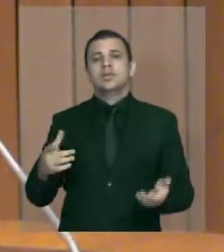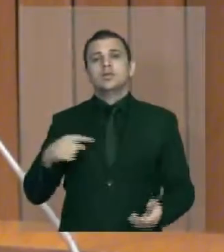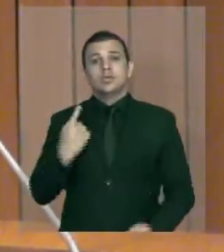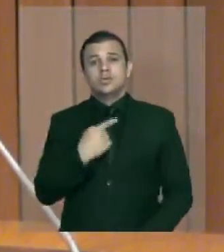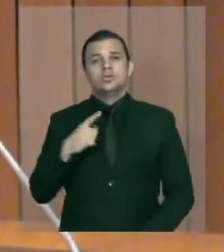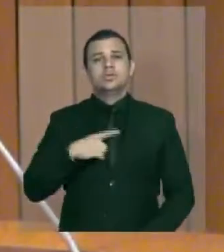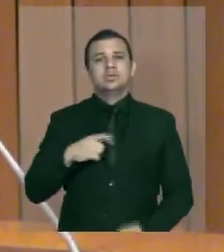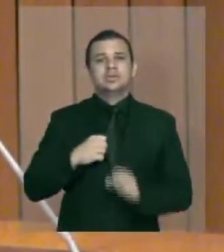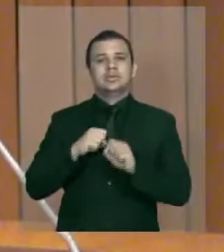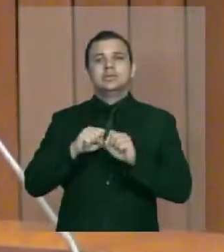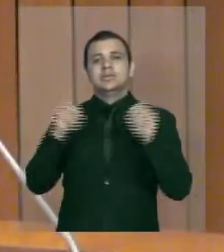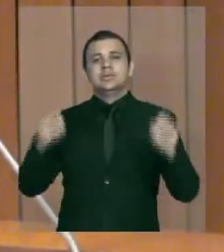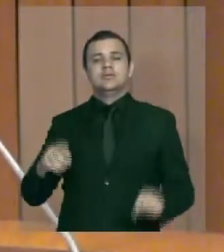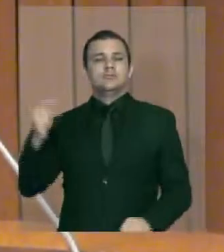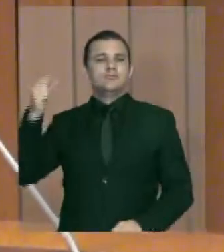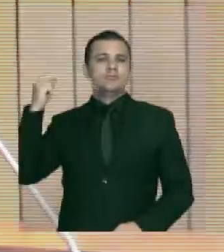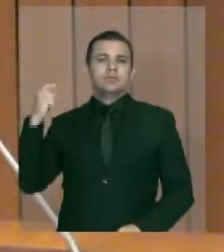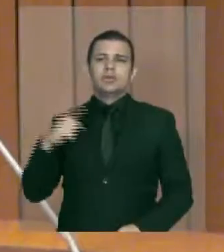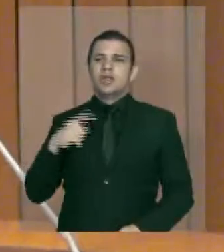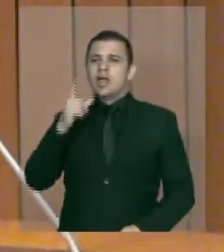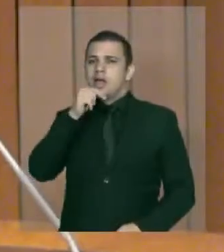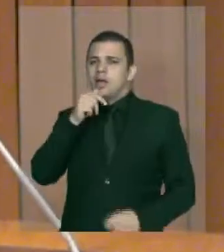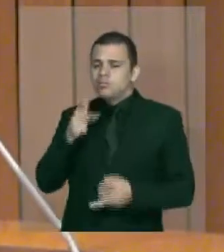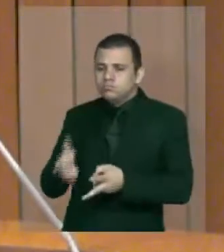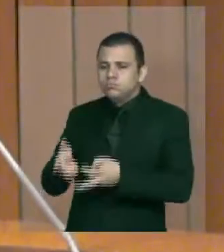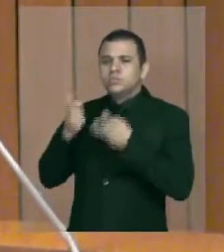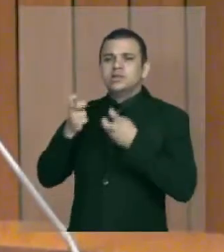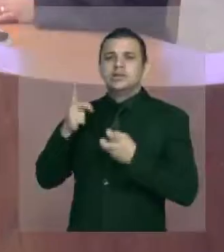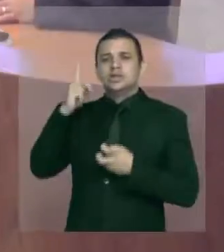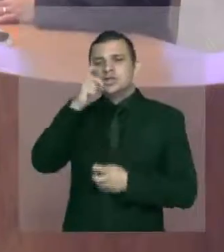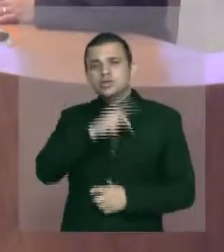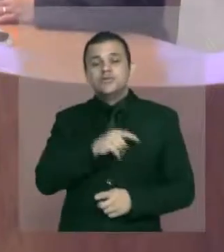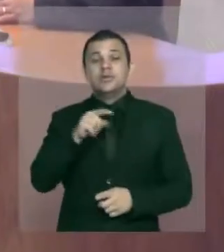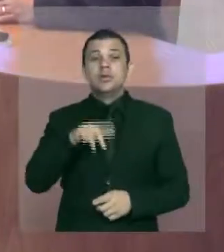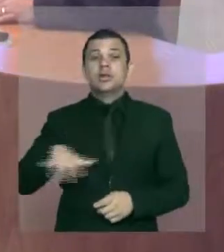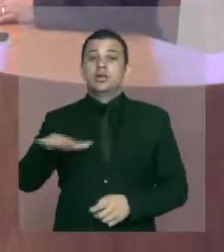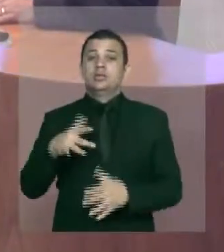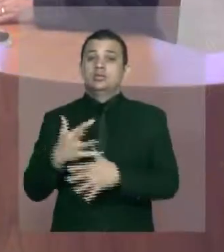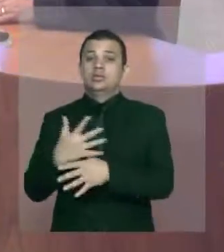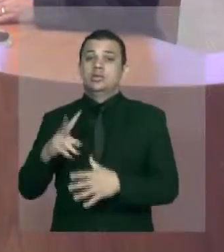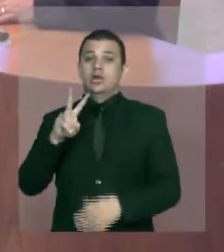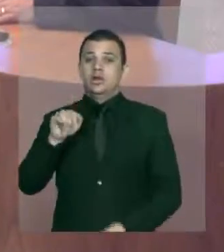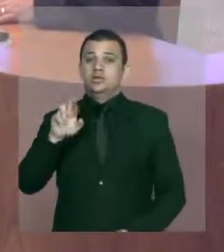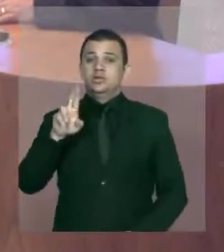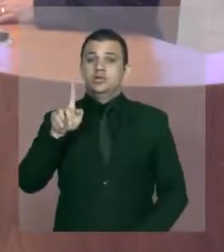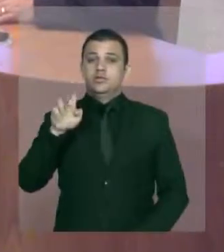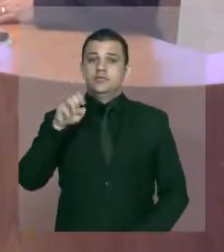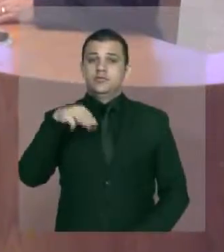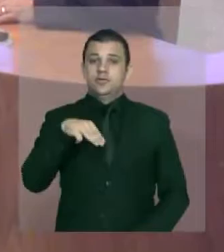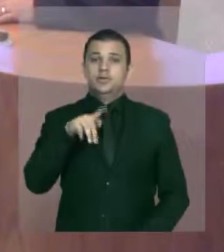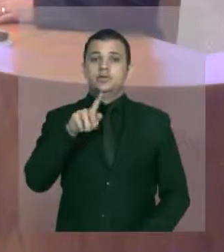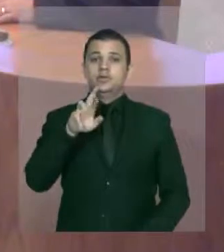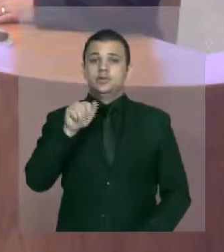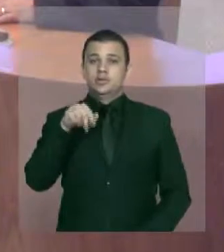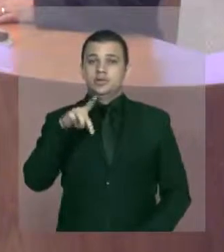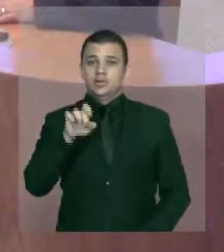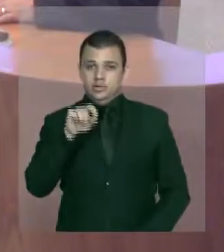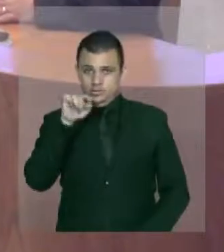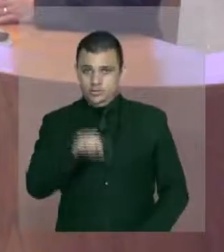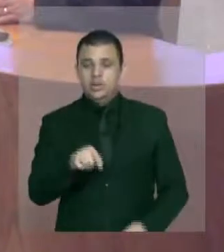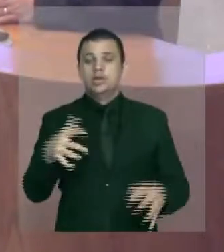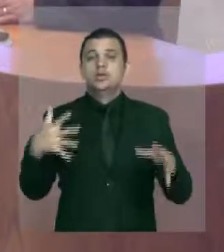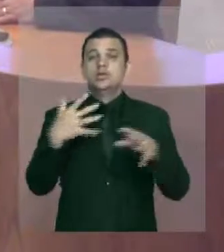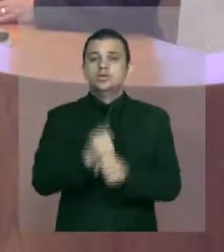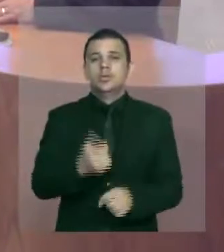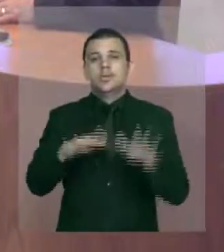Vargem Grande, uma captação complicada. A cidade de Vargem Grande, para você ter uma ideia, tem pouco mais de 50 mil habitantes e